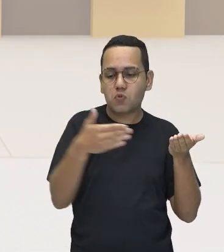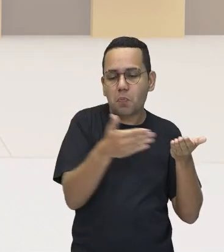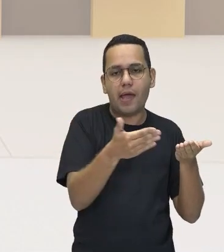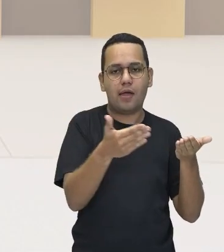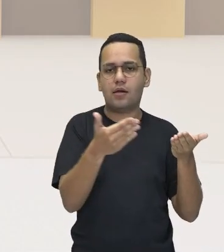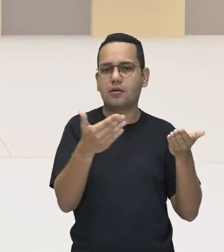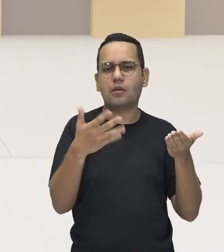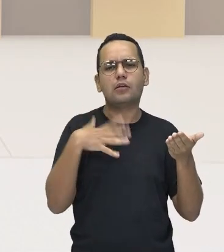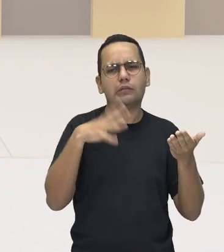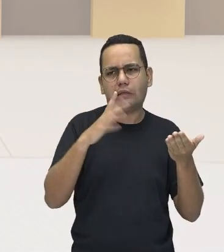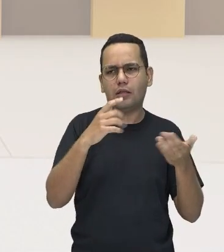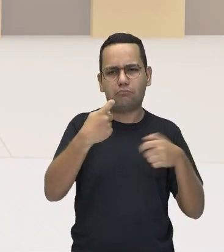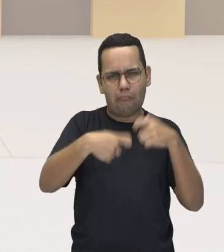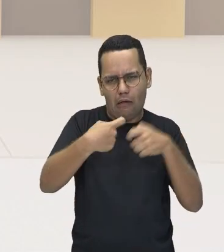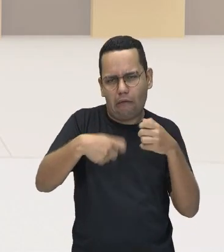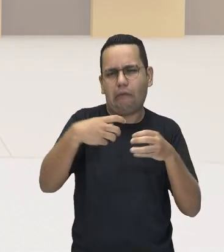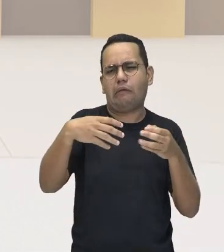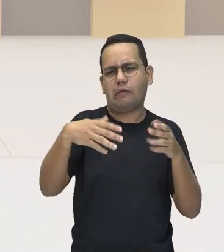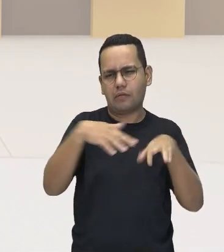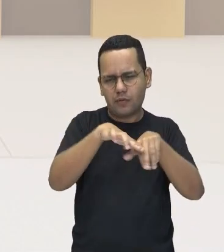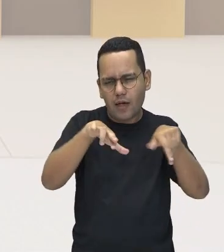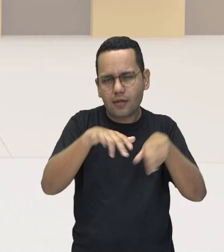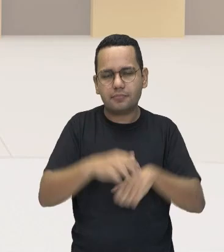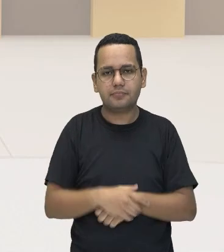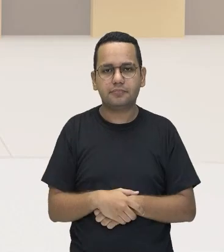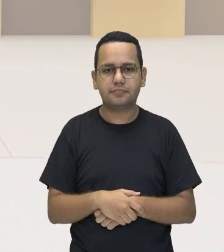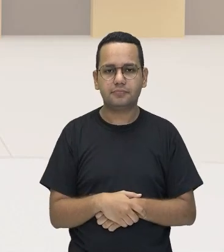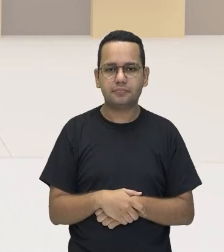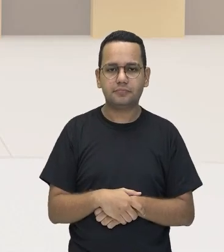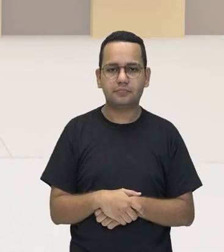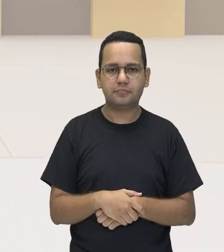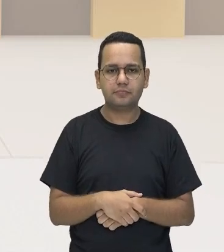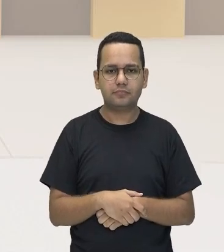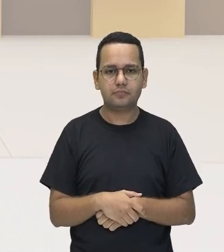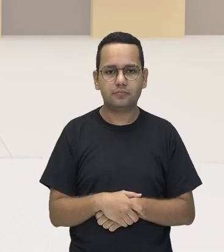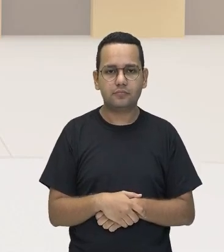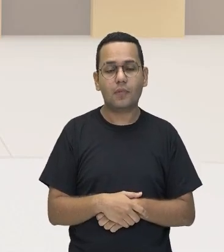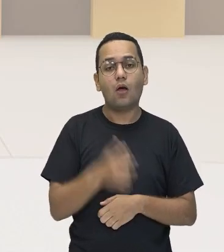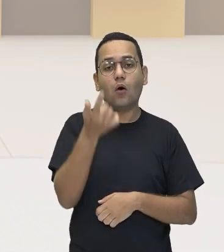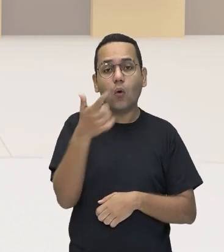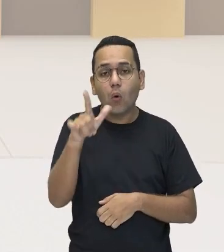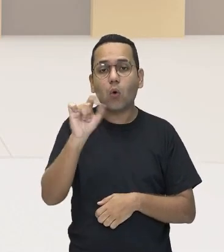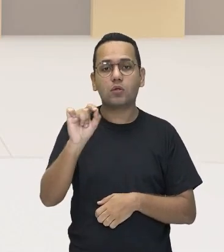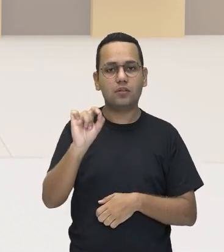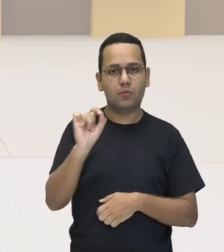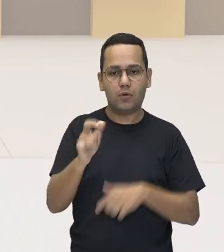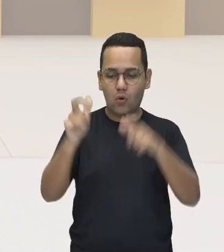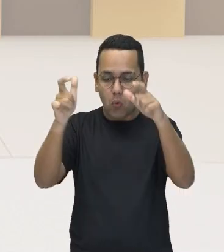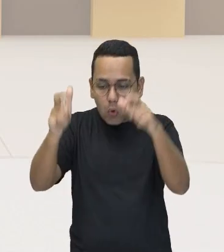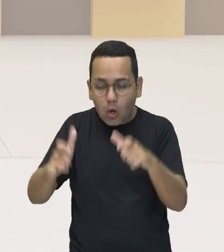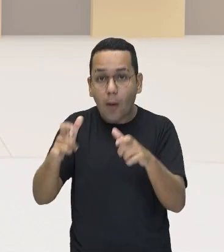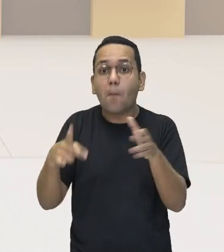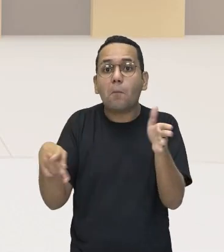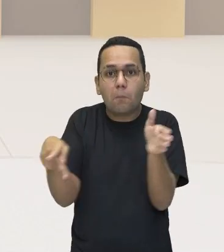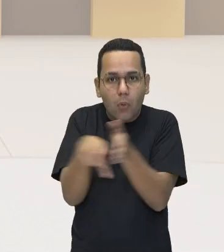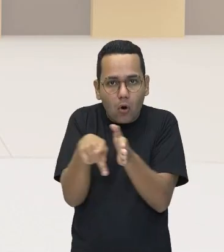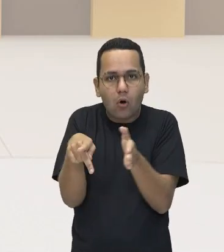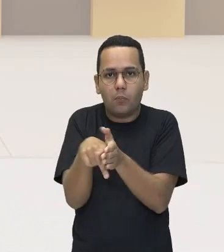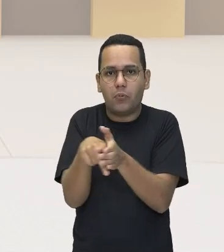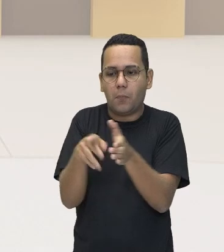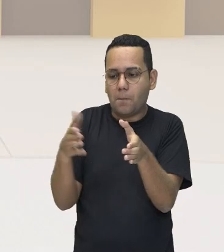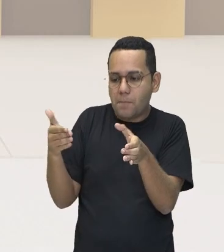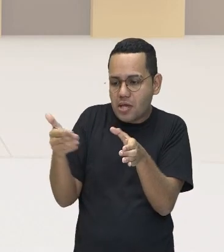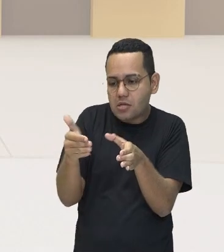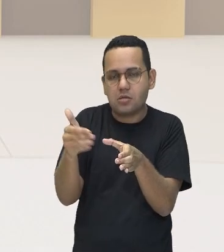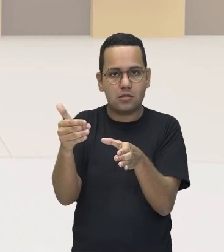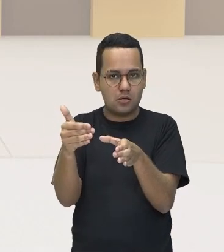Existem várias pessoas, empreendedores da pesca, que têm o seu viveiro, né? Que criam, não tiram da natureza, né?